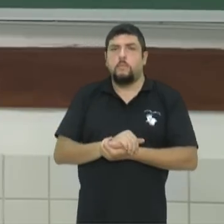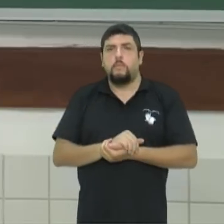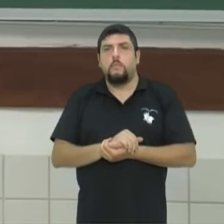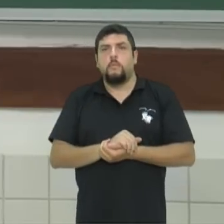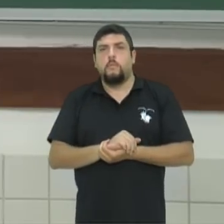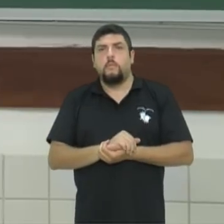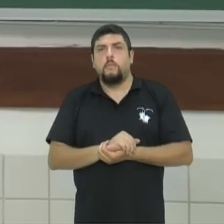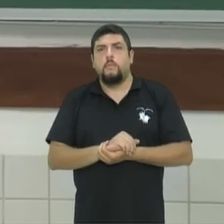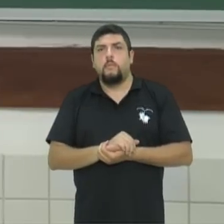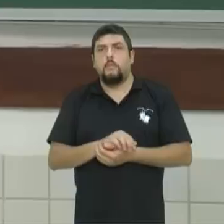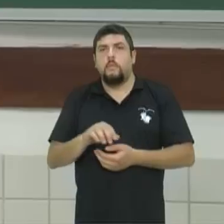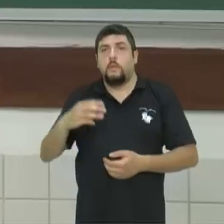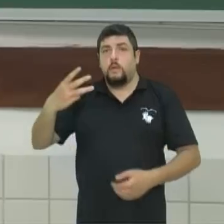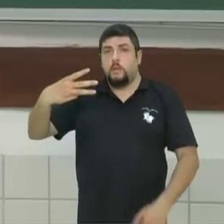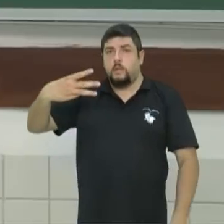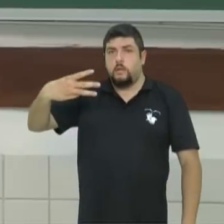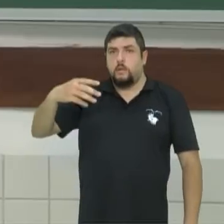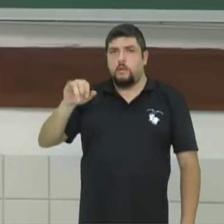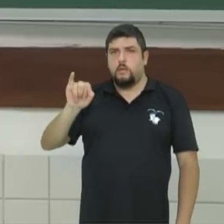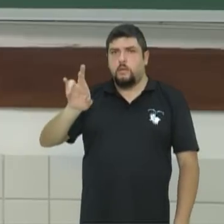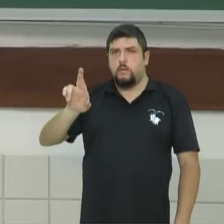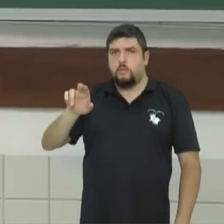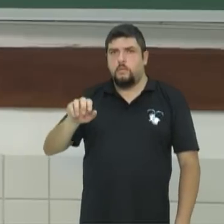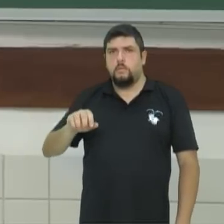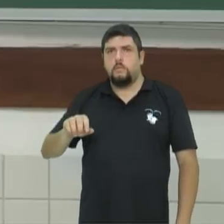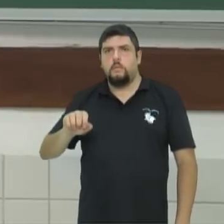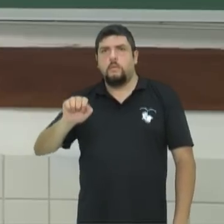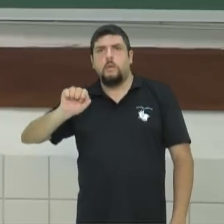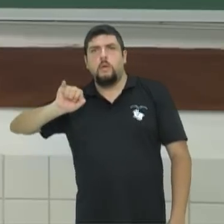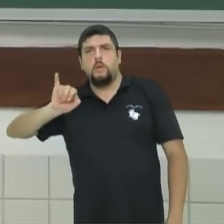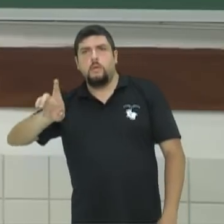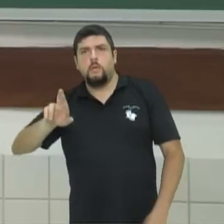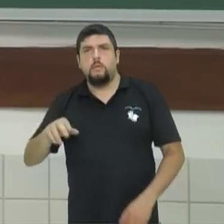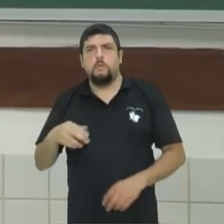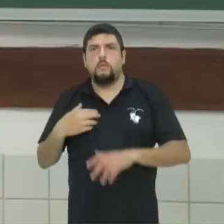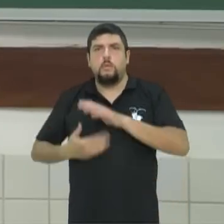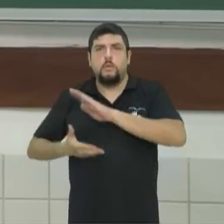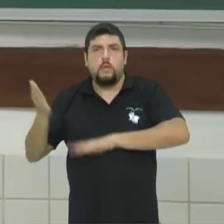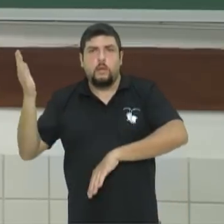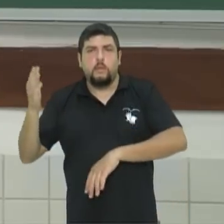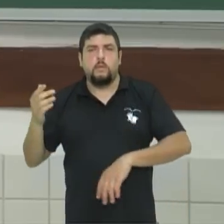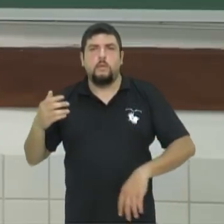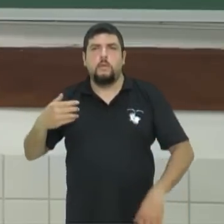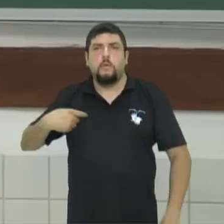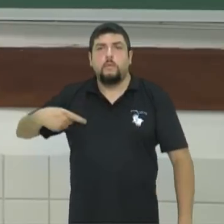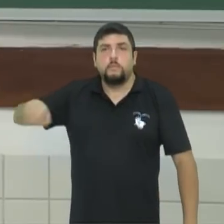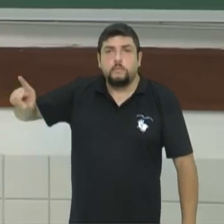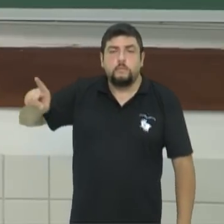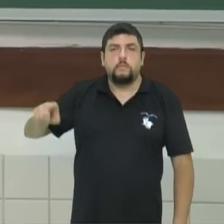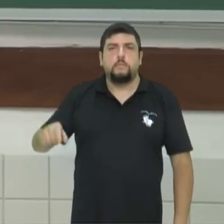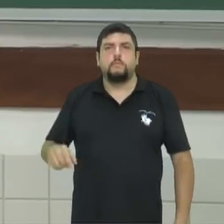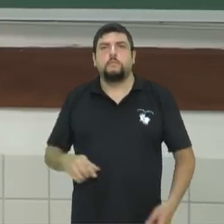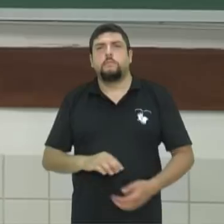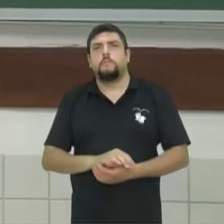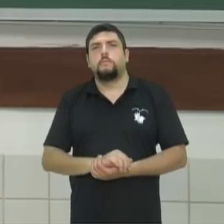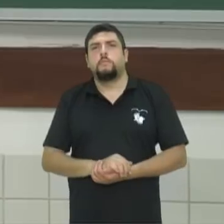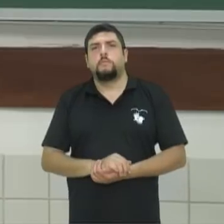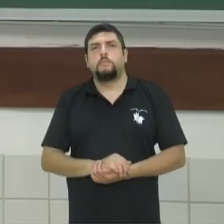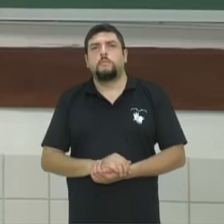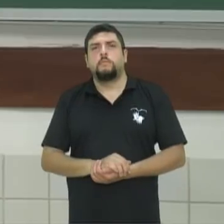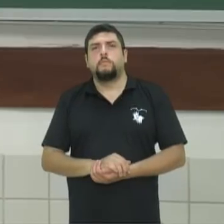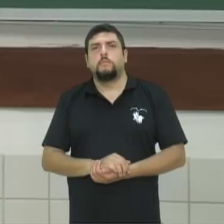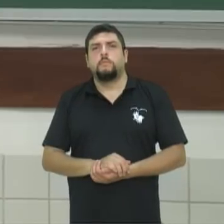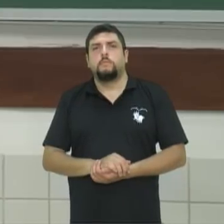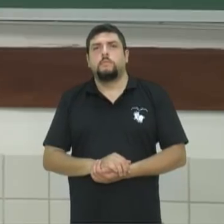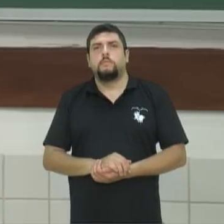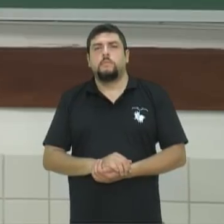terceira conjugação terminam em ir, sair, fugir, decidir, E a gente tem investir, certo? Eu invisto, tu